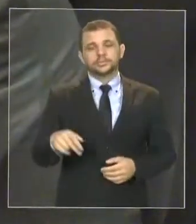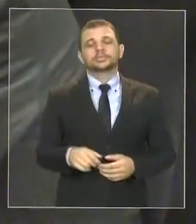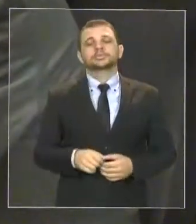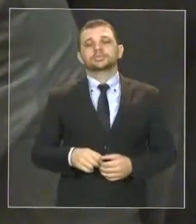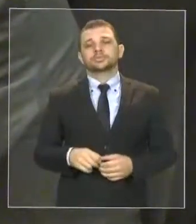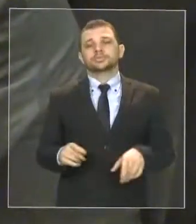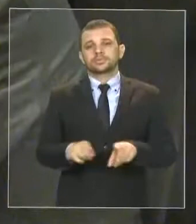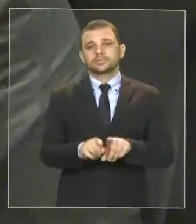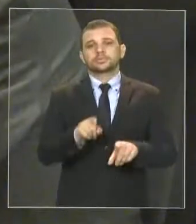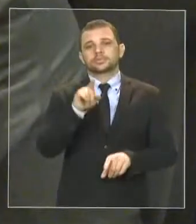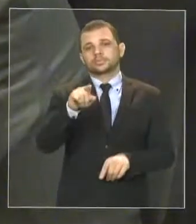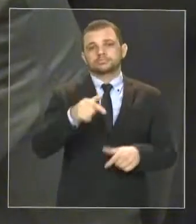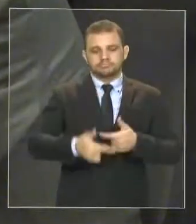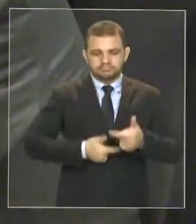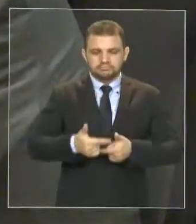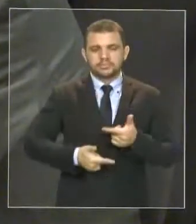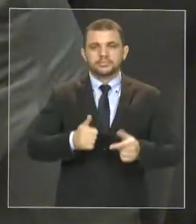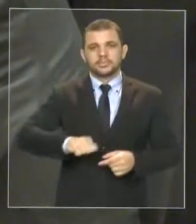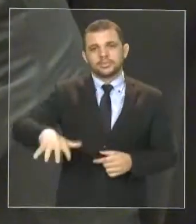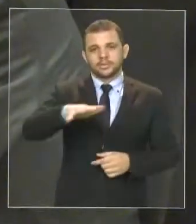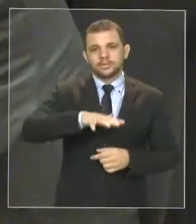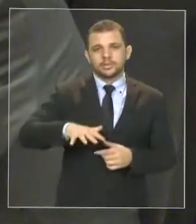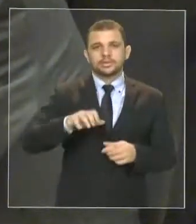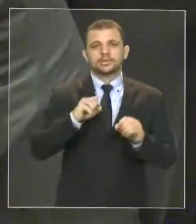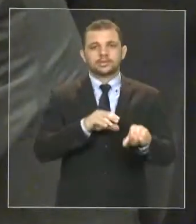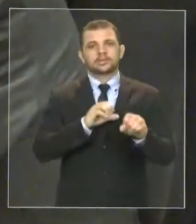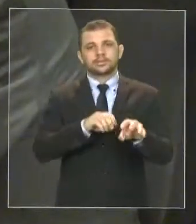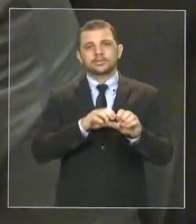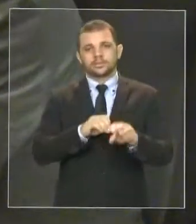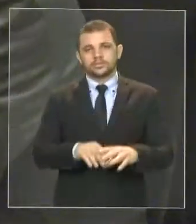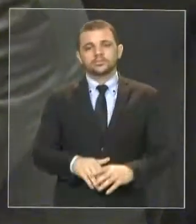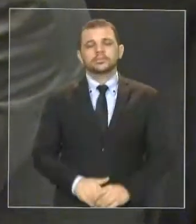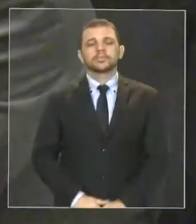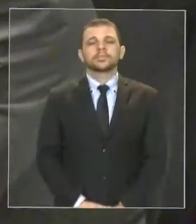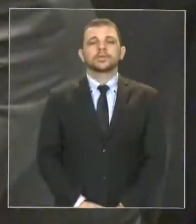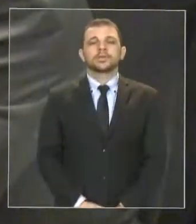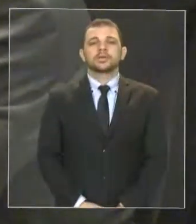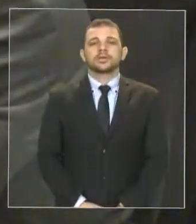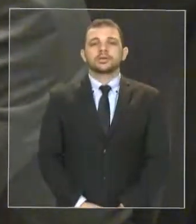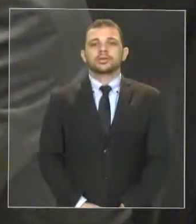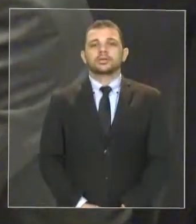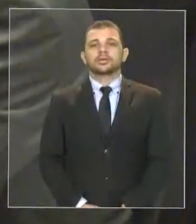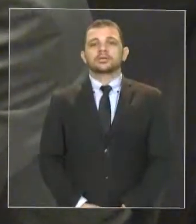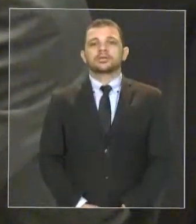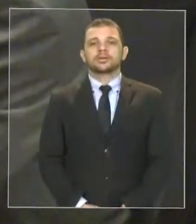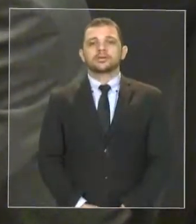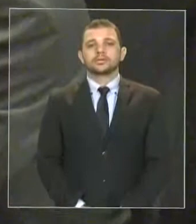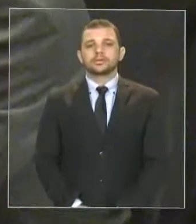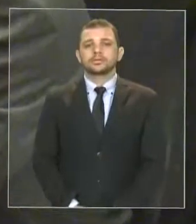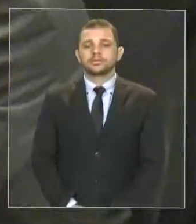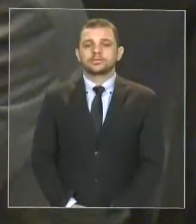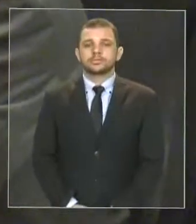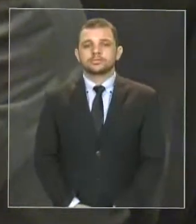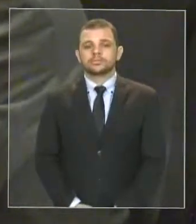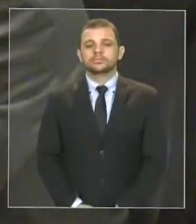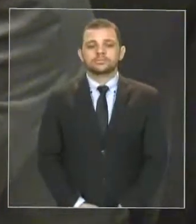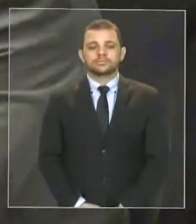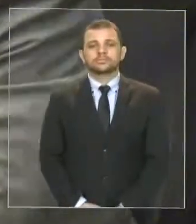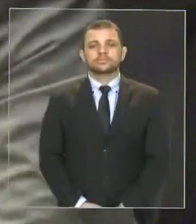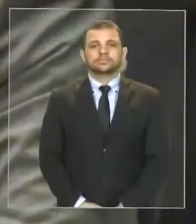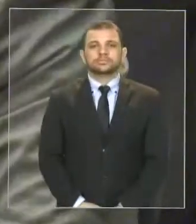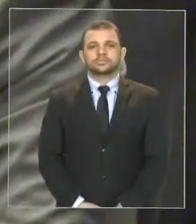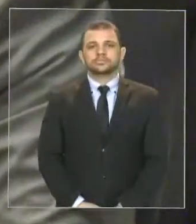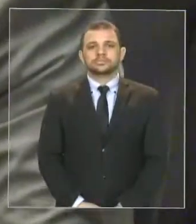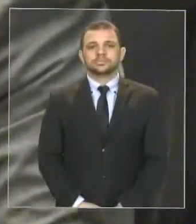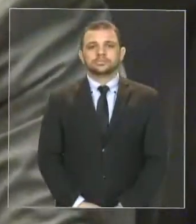como militante na área da educação, tem, na verdade, todo o dever